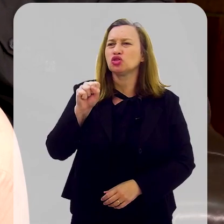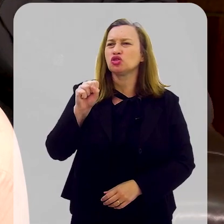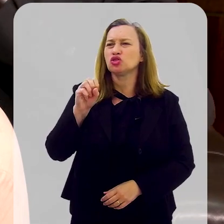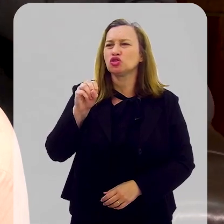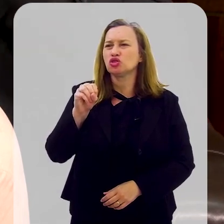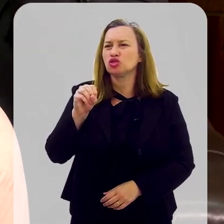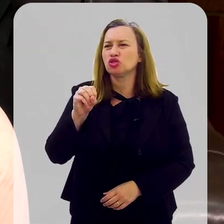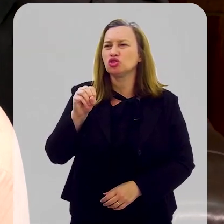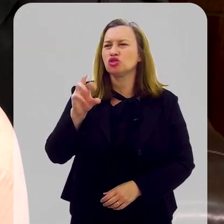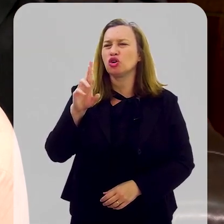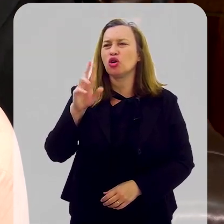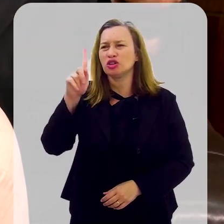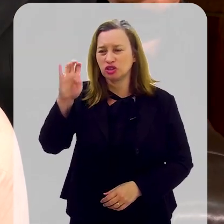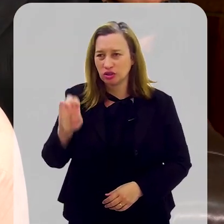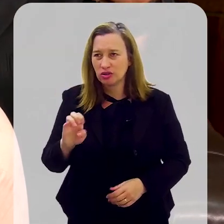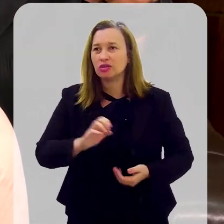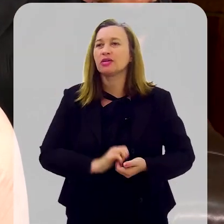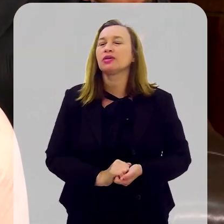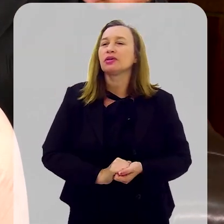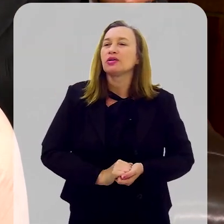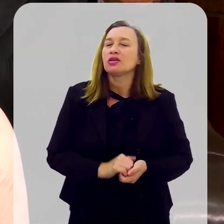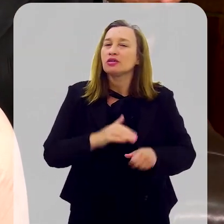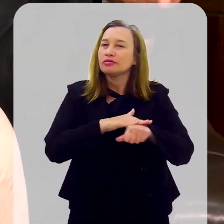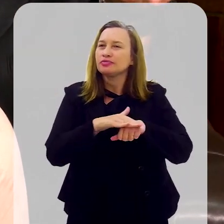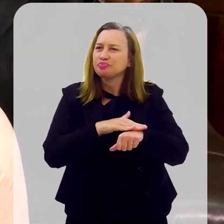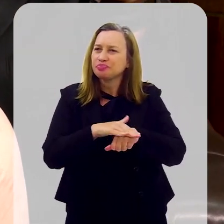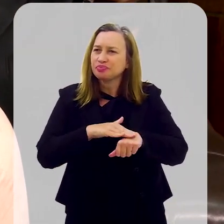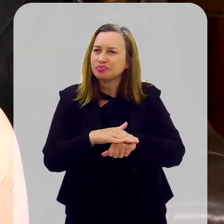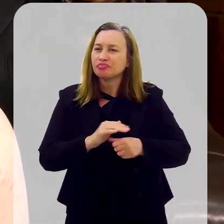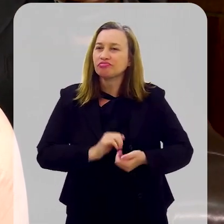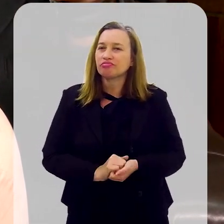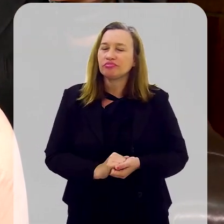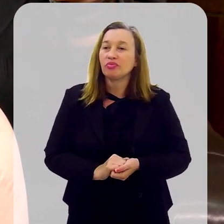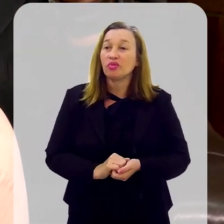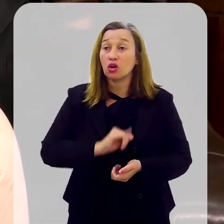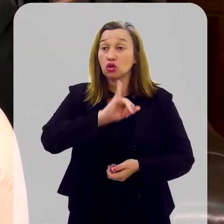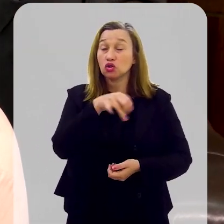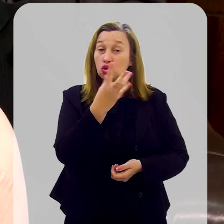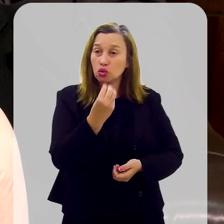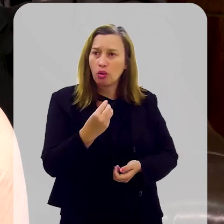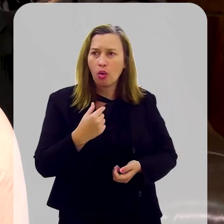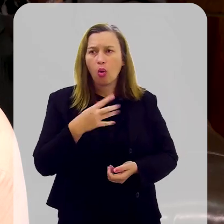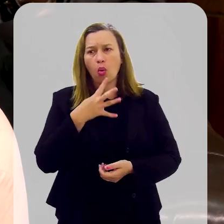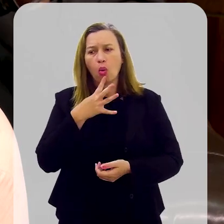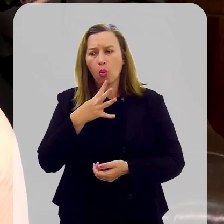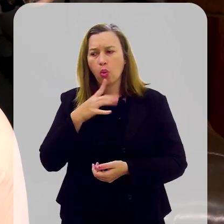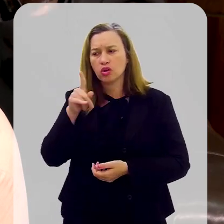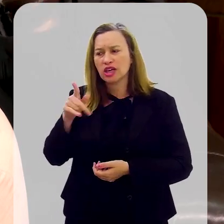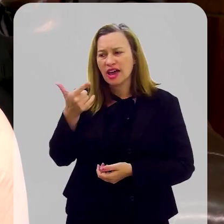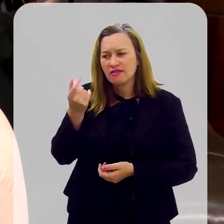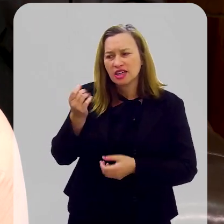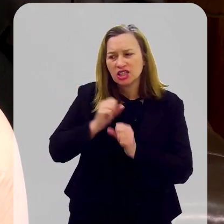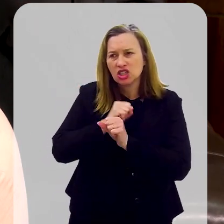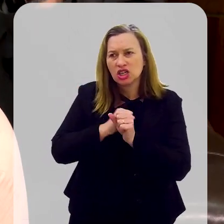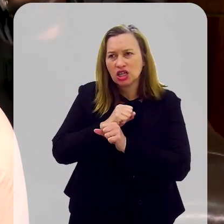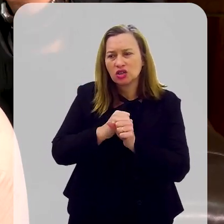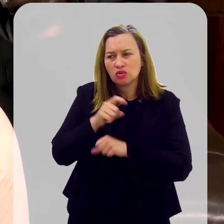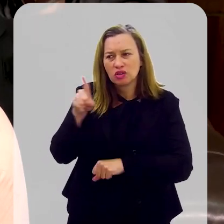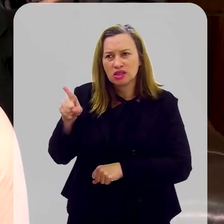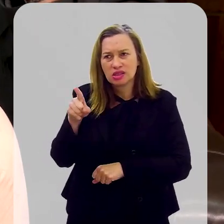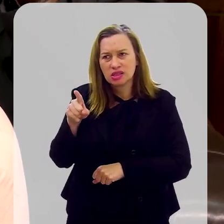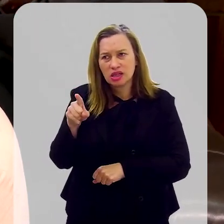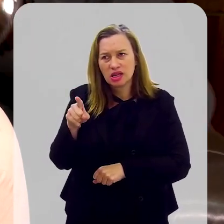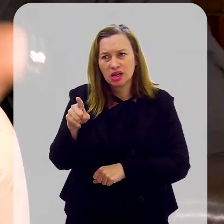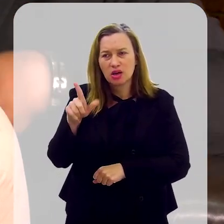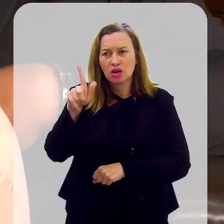William. Nós estávamos aqui conversando, ali o André. Júlio, eu lhe conheço há 20 anos, desde